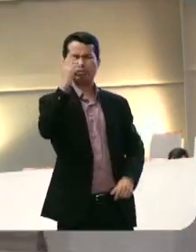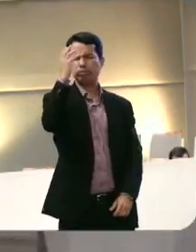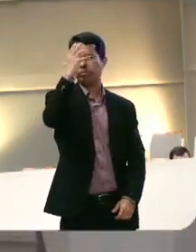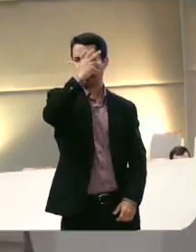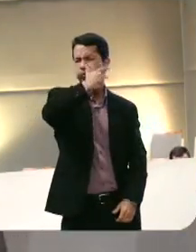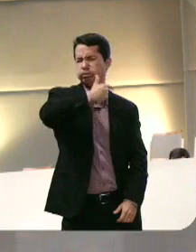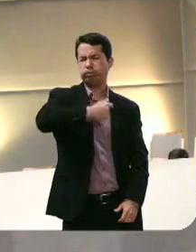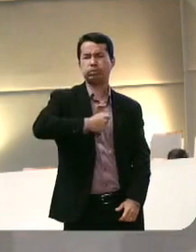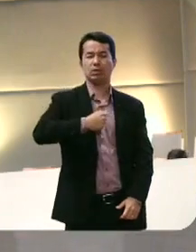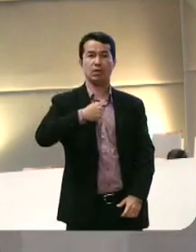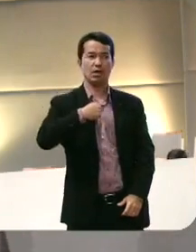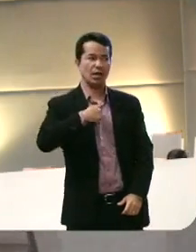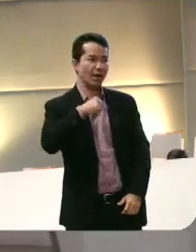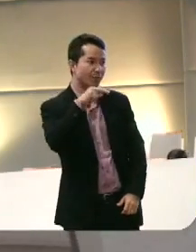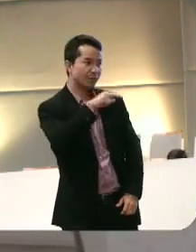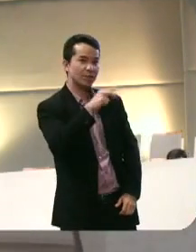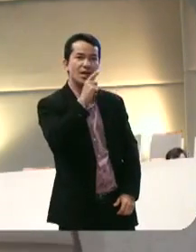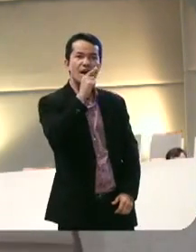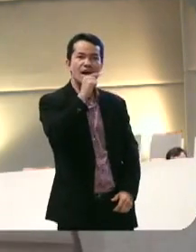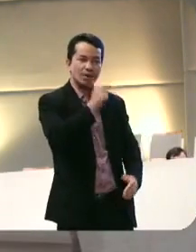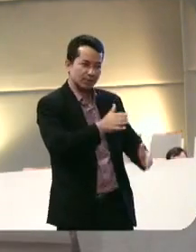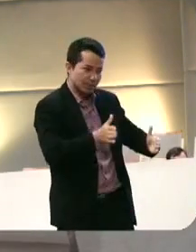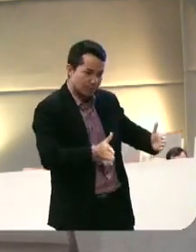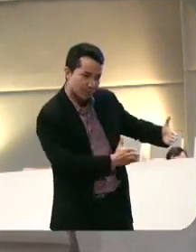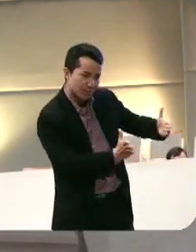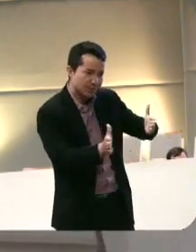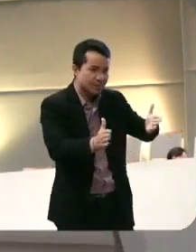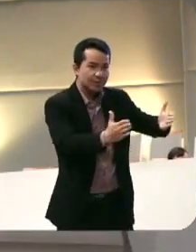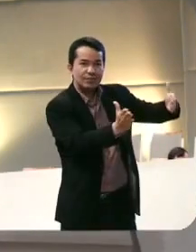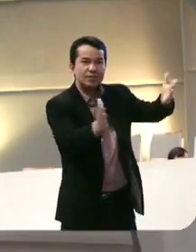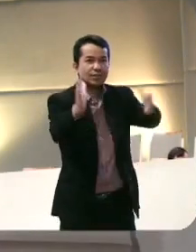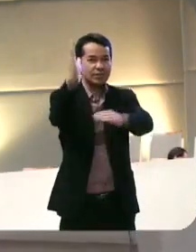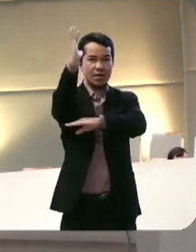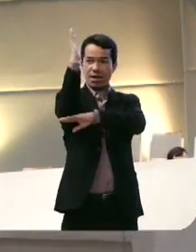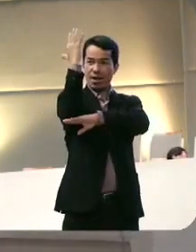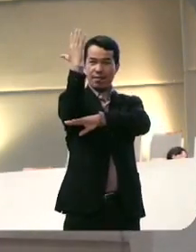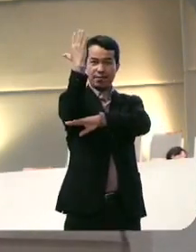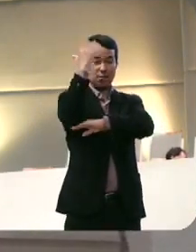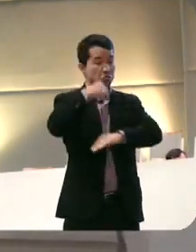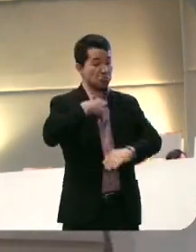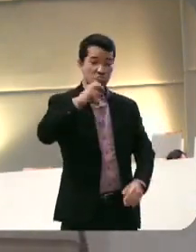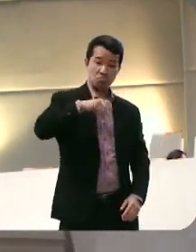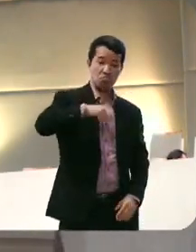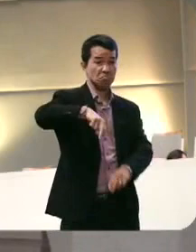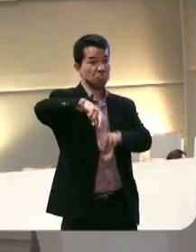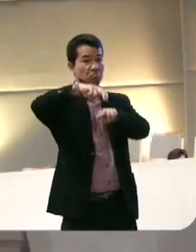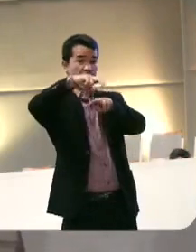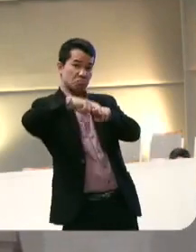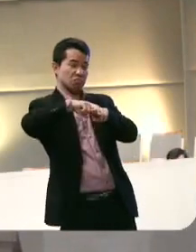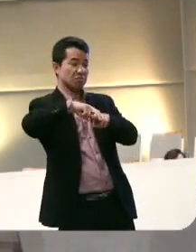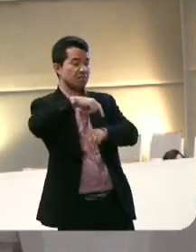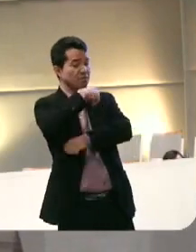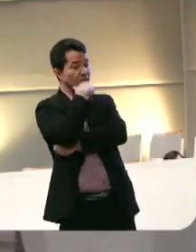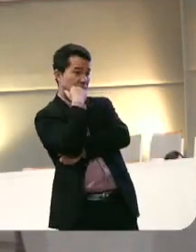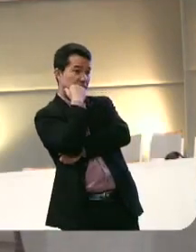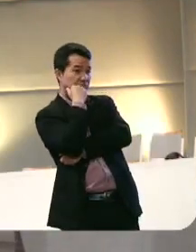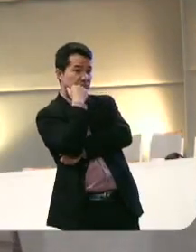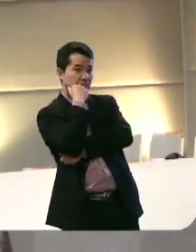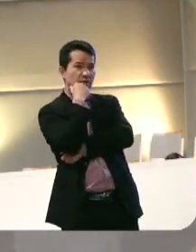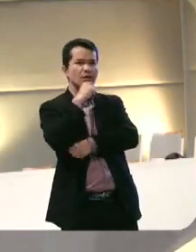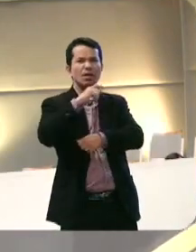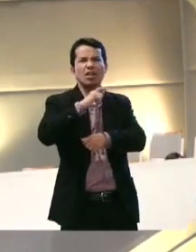encontrei perto de um lago uma árvore, e me sentei ali. Só que como era muito cedo, tinha